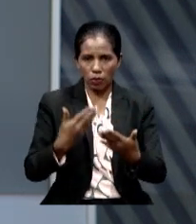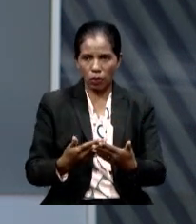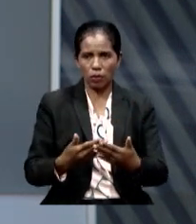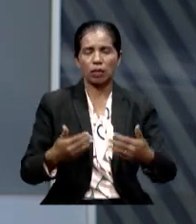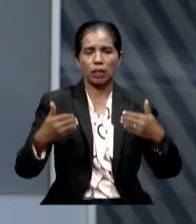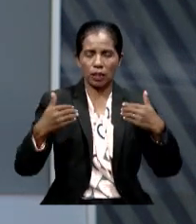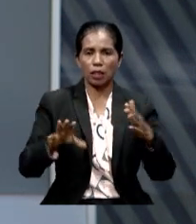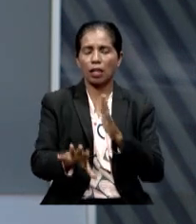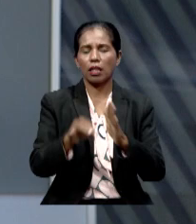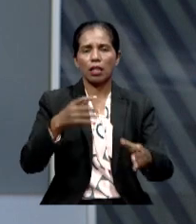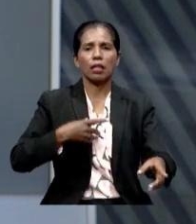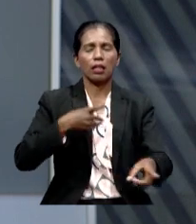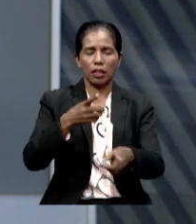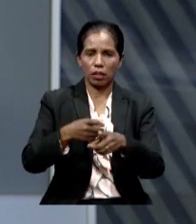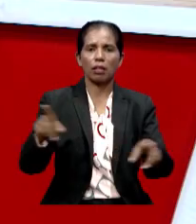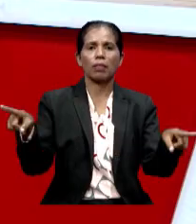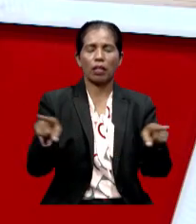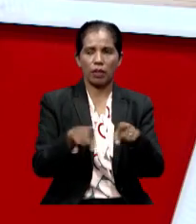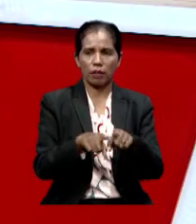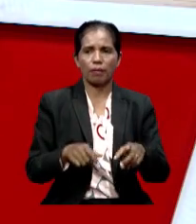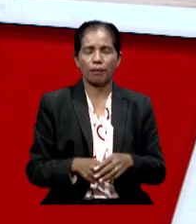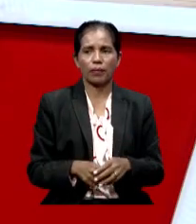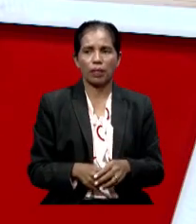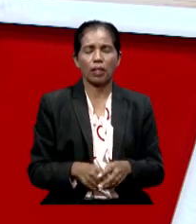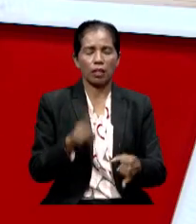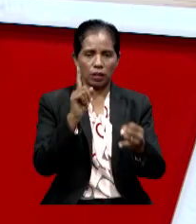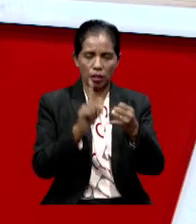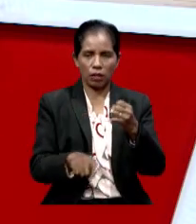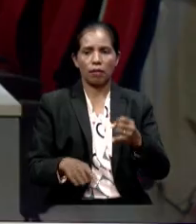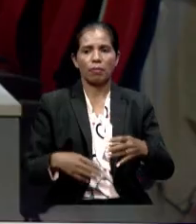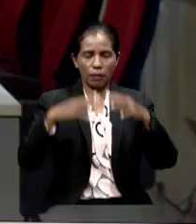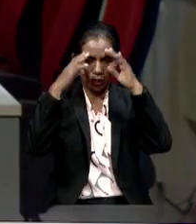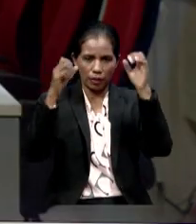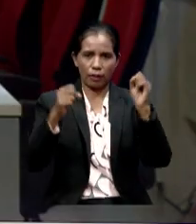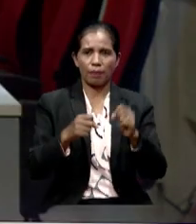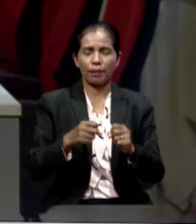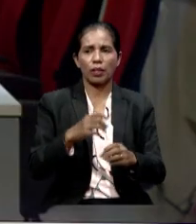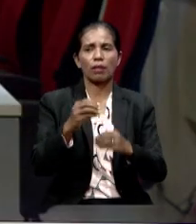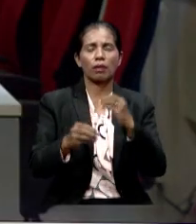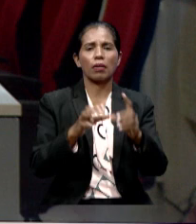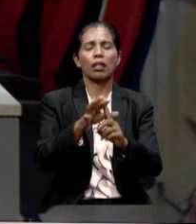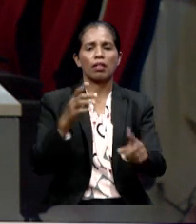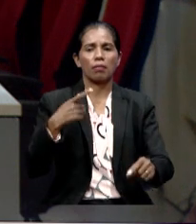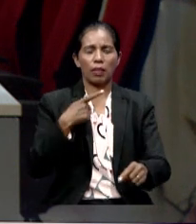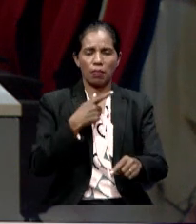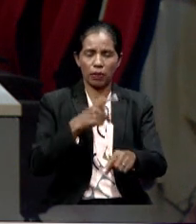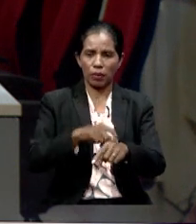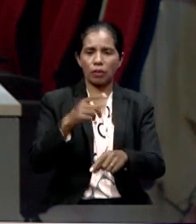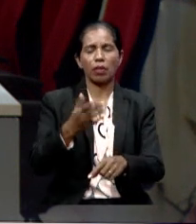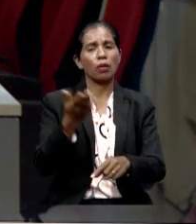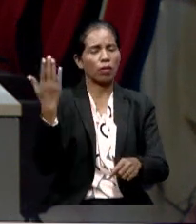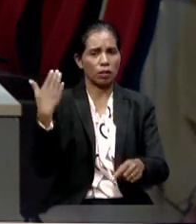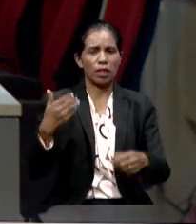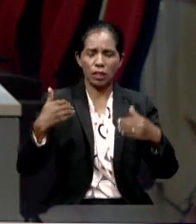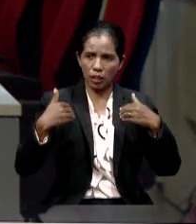reta direito na Vanessa. No, e que o senhor presidente? Relaciona a eleição parlamentar na vez Liuba, e